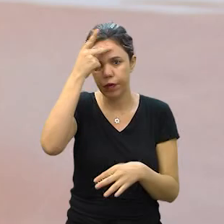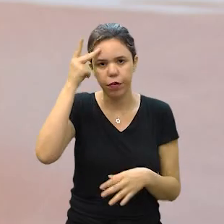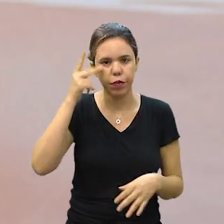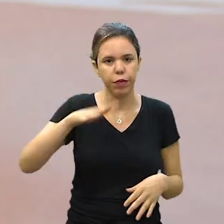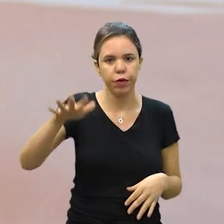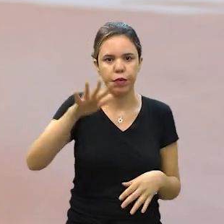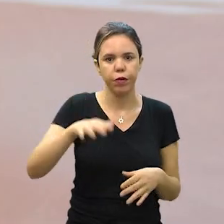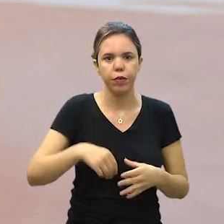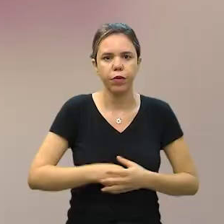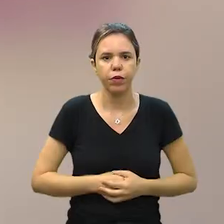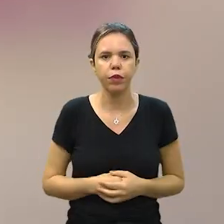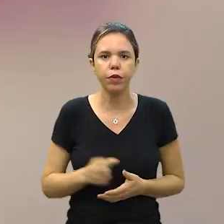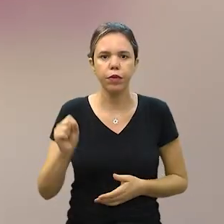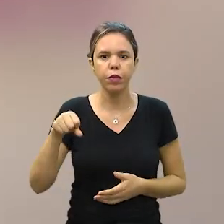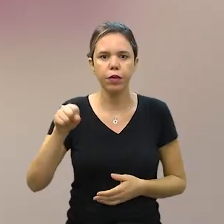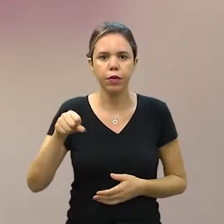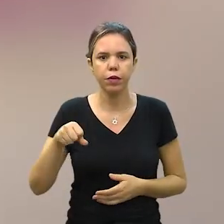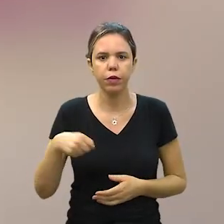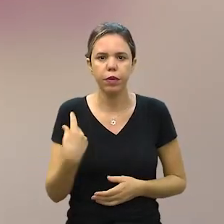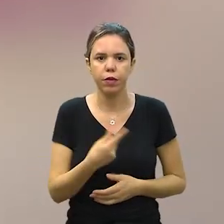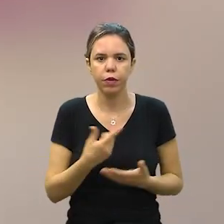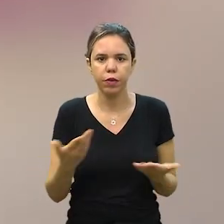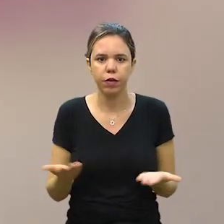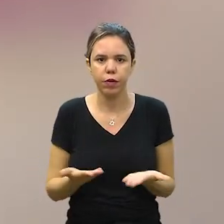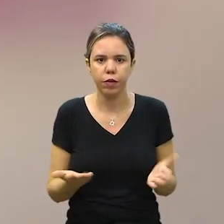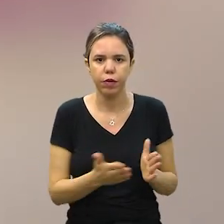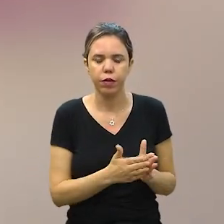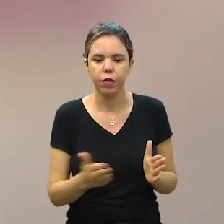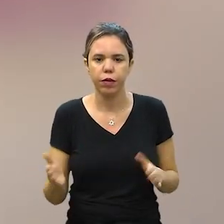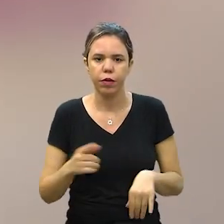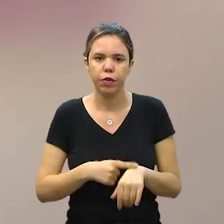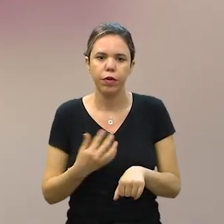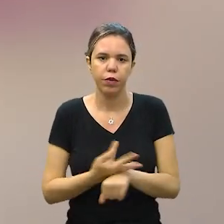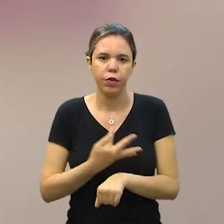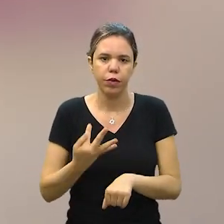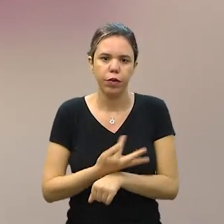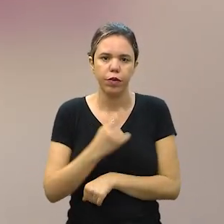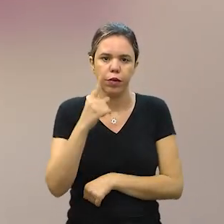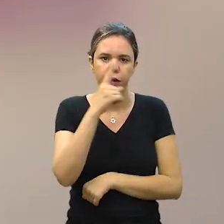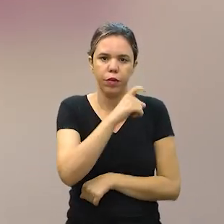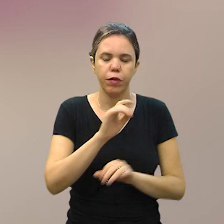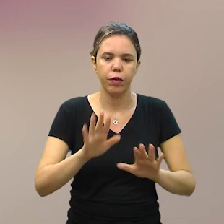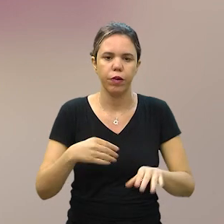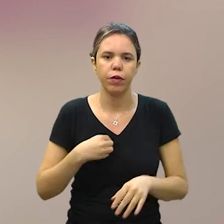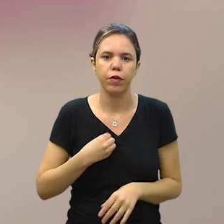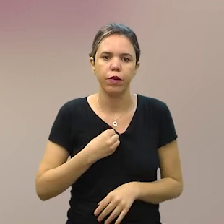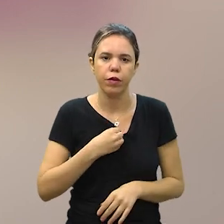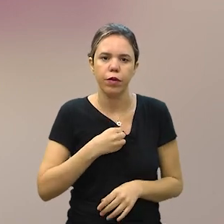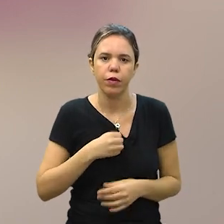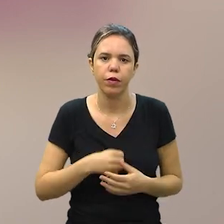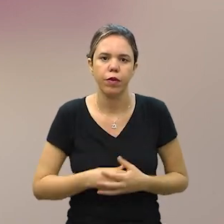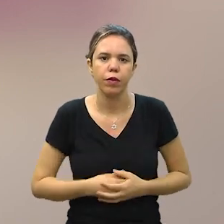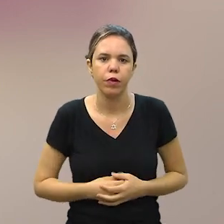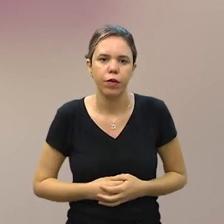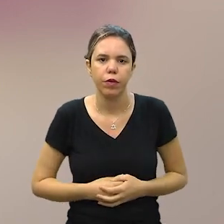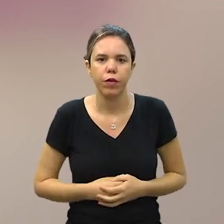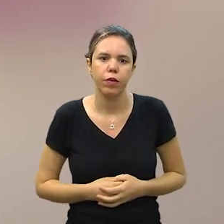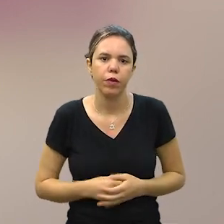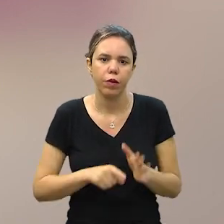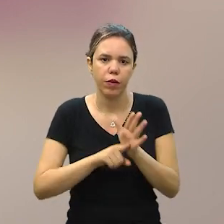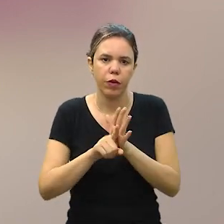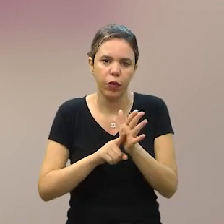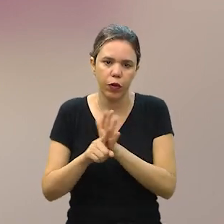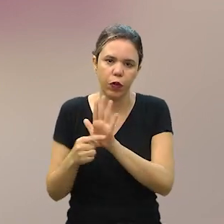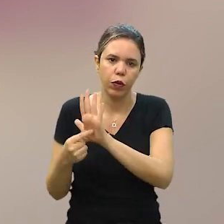das pessoas. Sim, nós estamos vivendo um momento crítico, né? Apesar dos dados